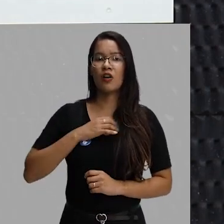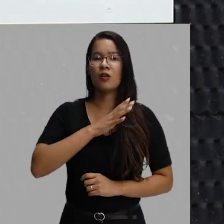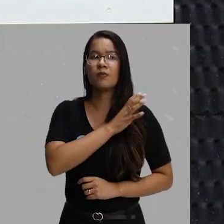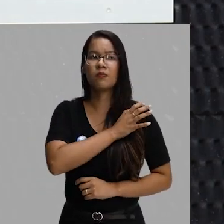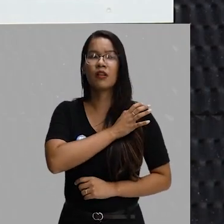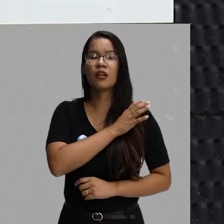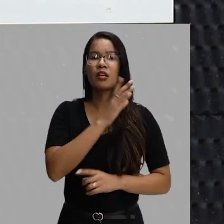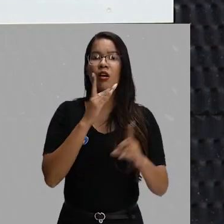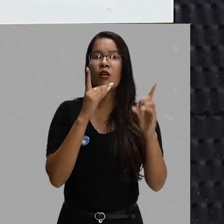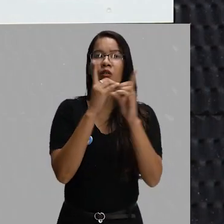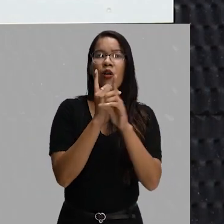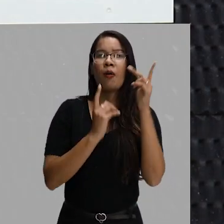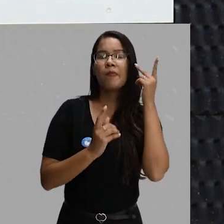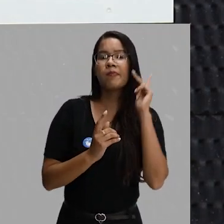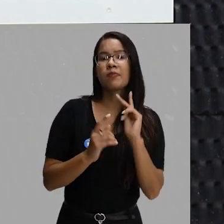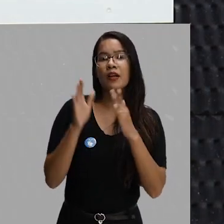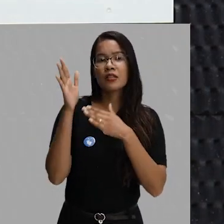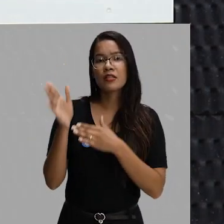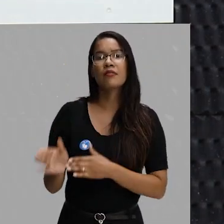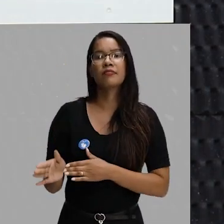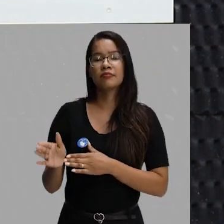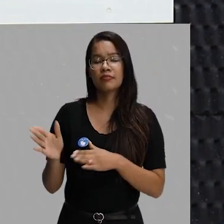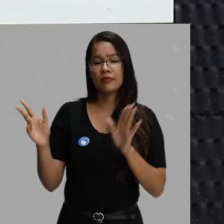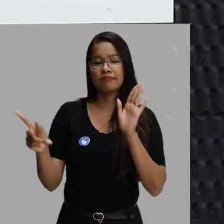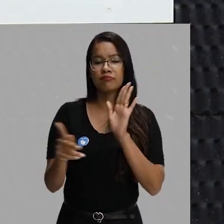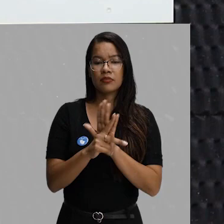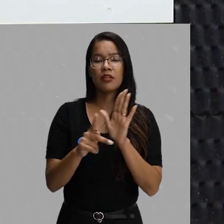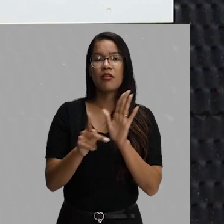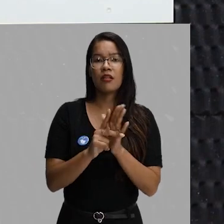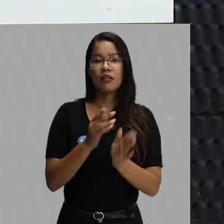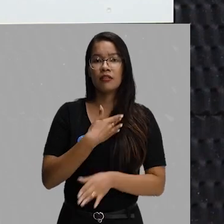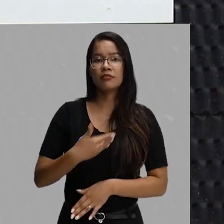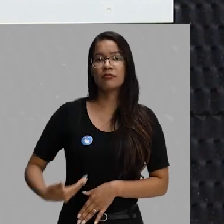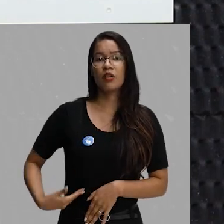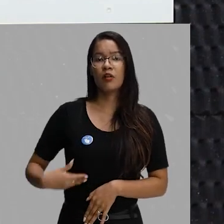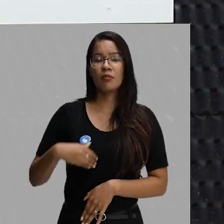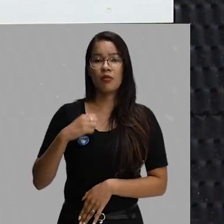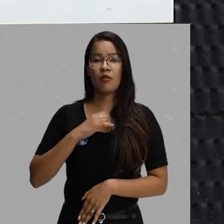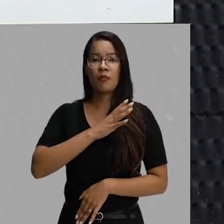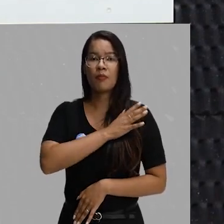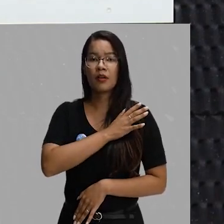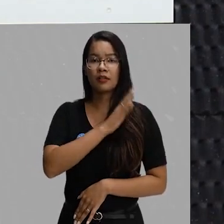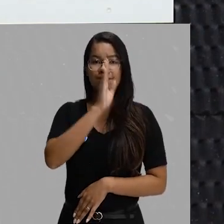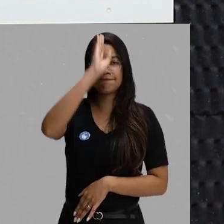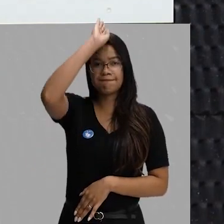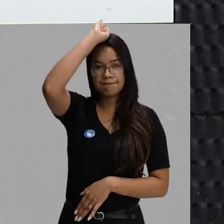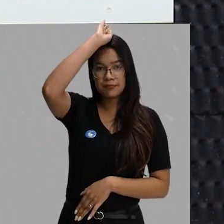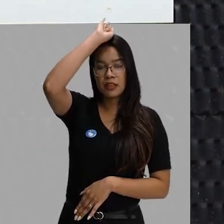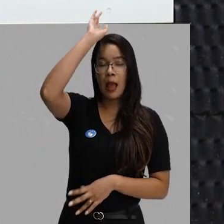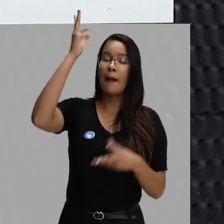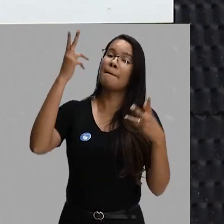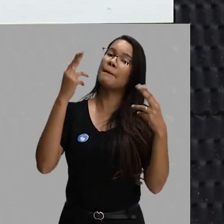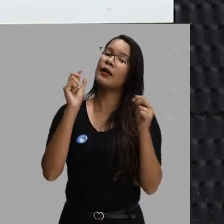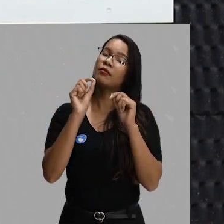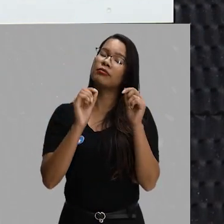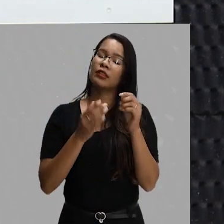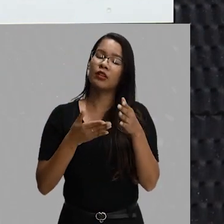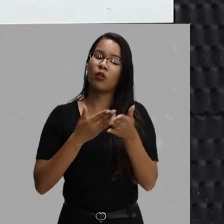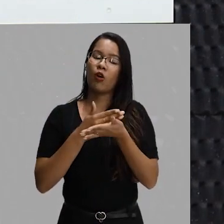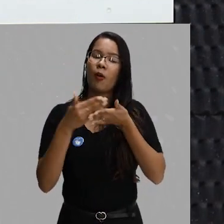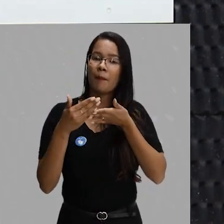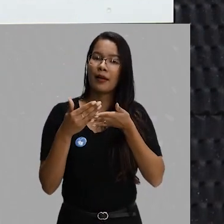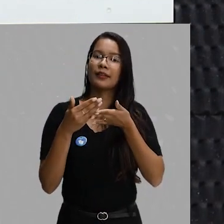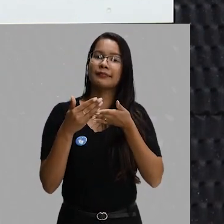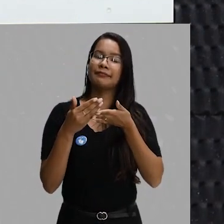para poder estabelecer a República Romana. Uma república que, por mais que ela nasça dentro dessa